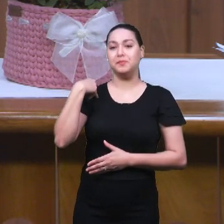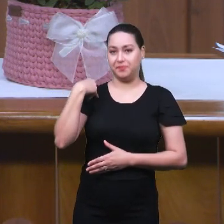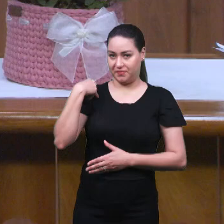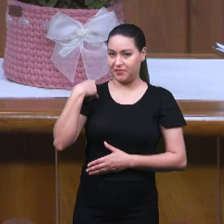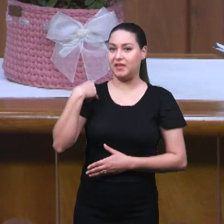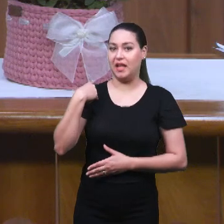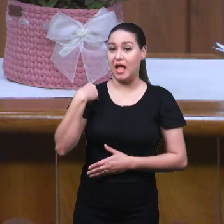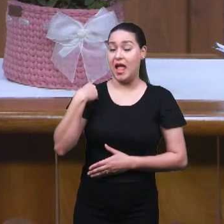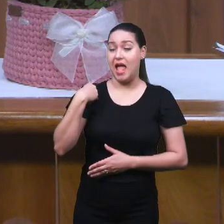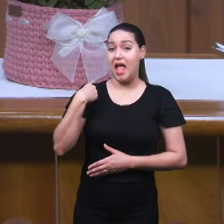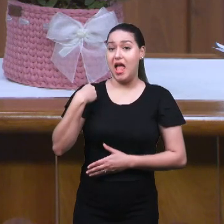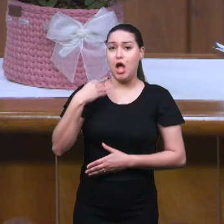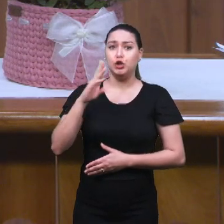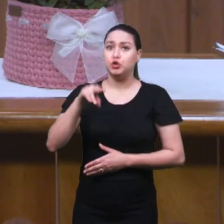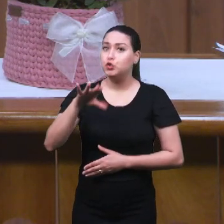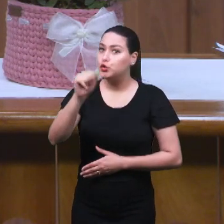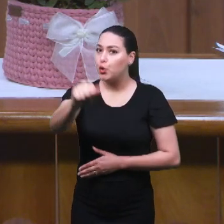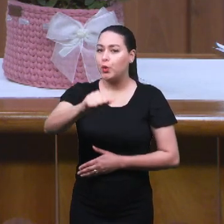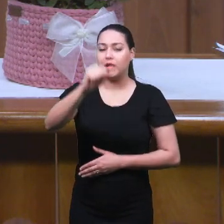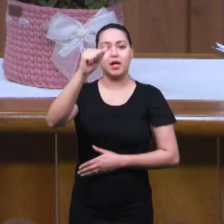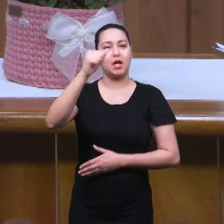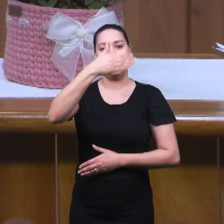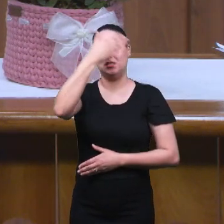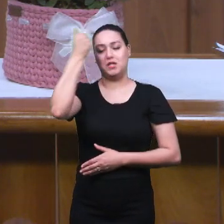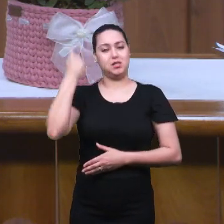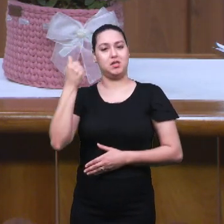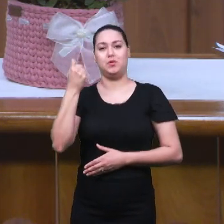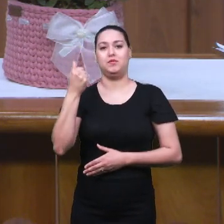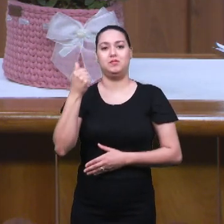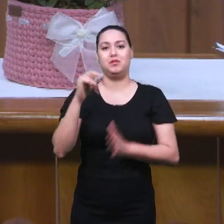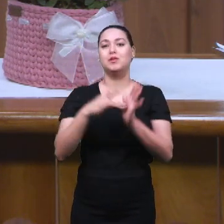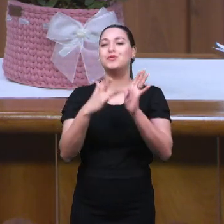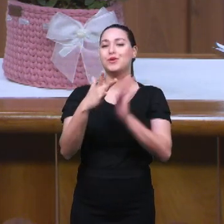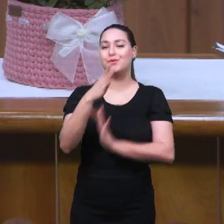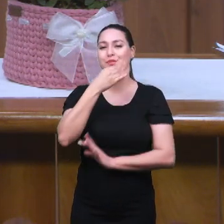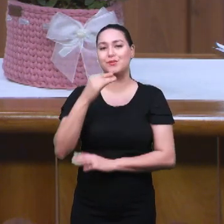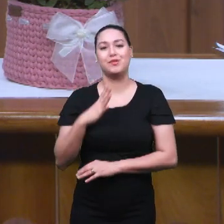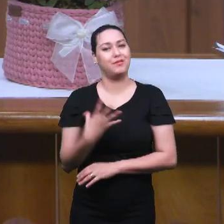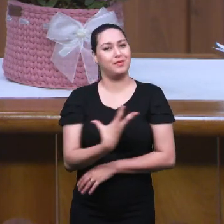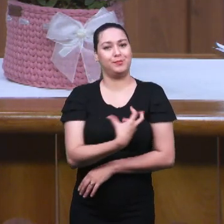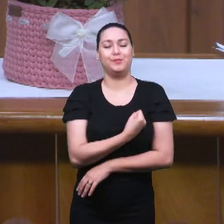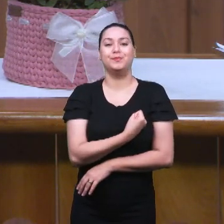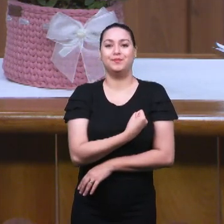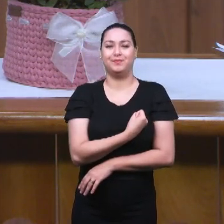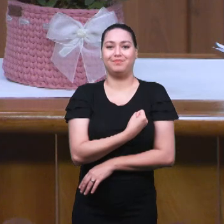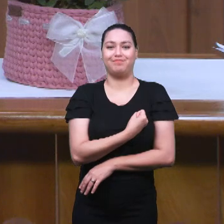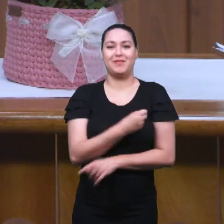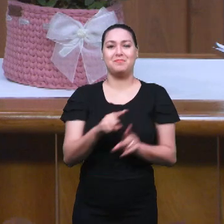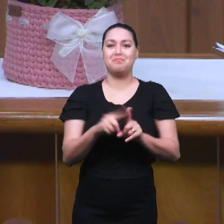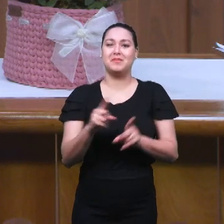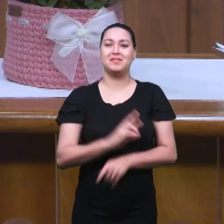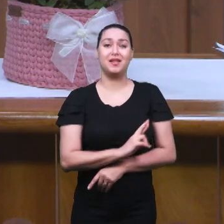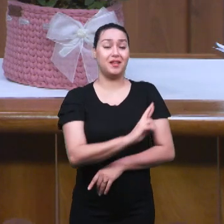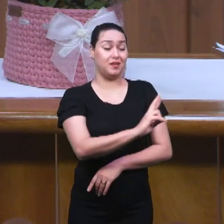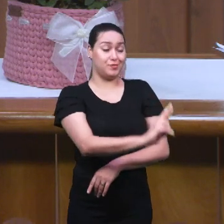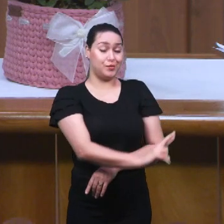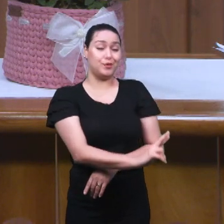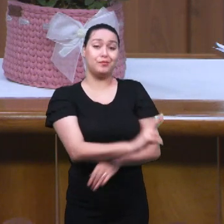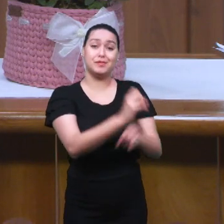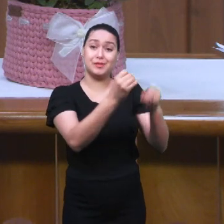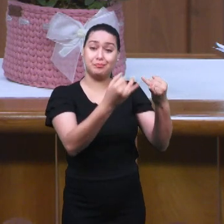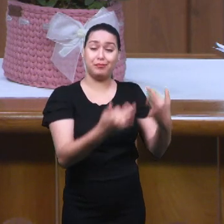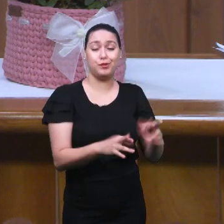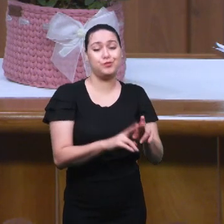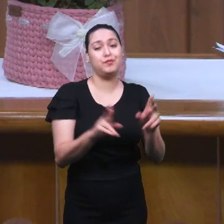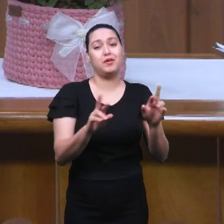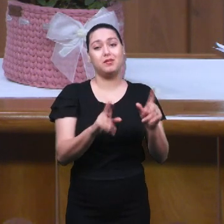ser mãe de Deus. Uma boa religião. A religião coloca essas coisas assim. Aí pergunta, isso é ruim, isso é bom? Eu nem sei